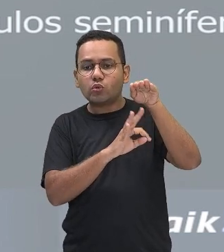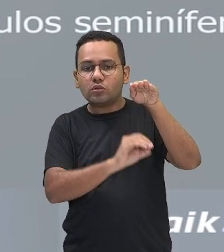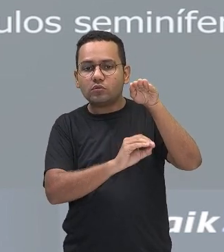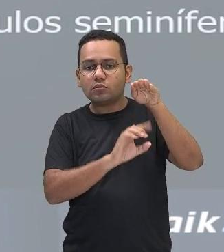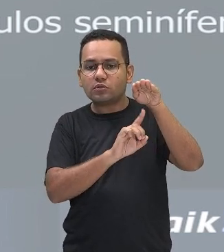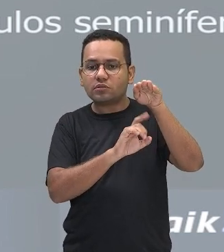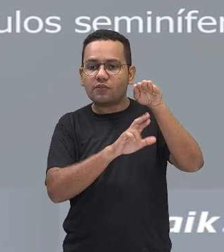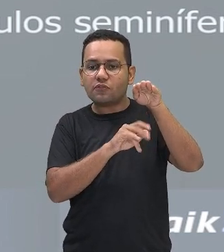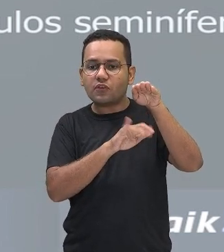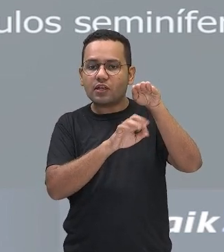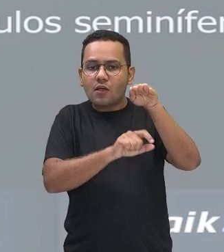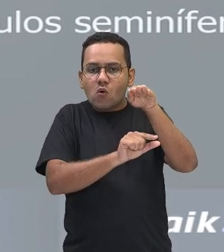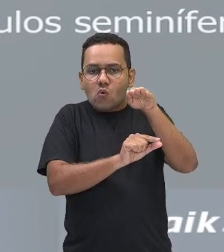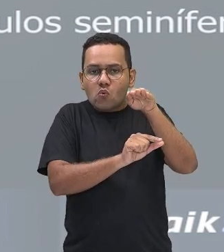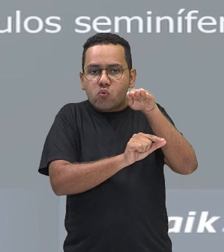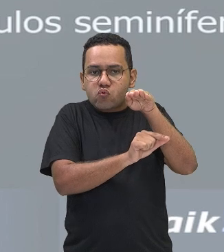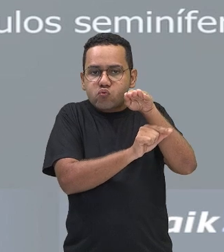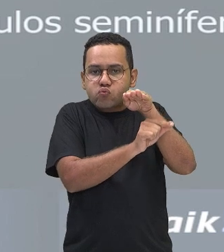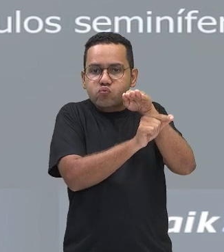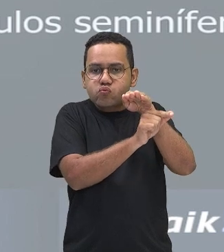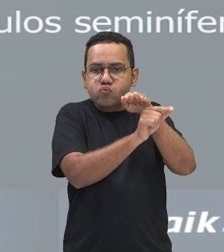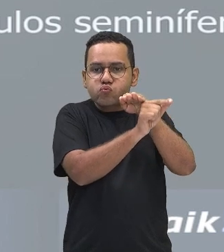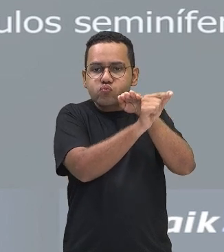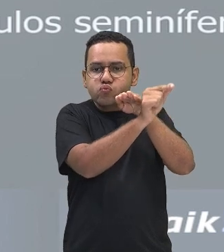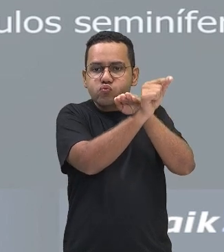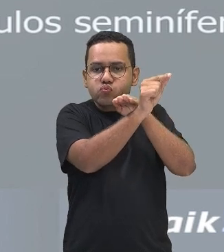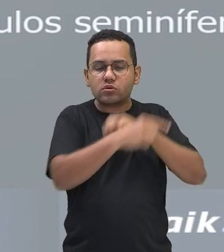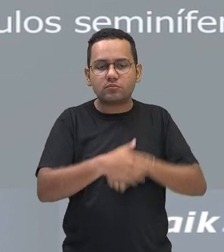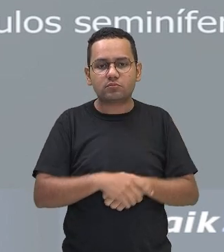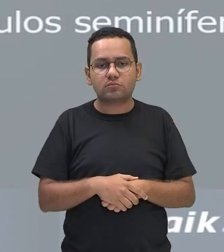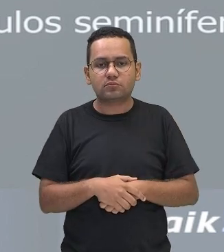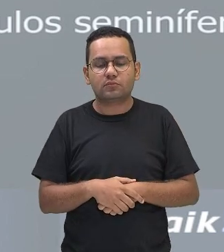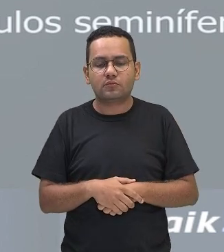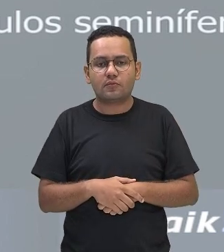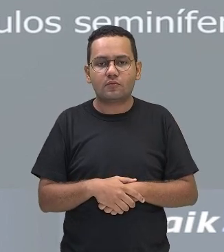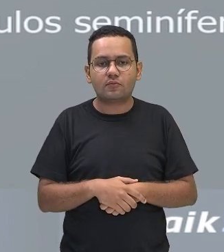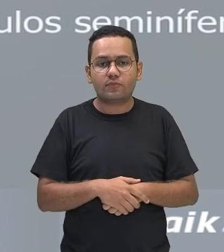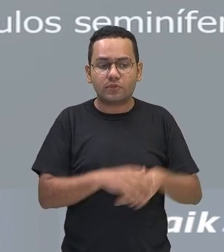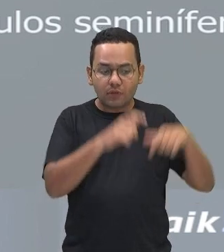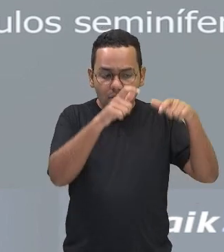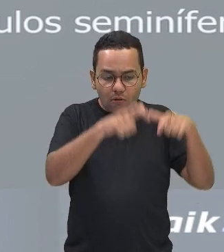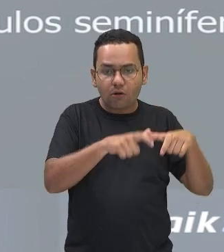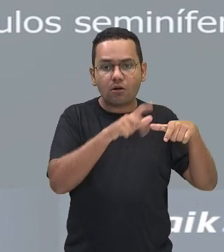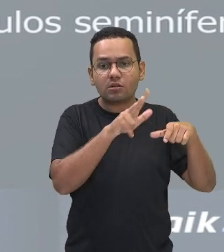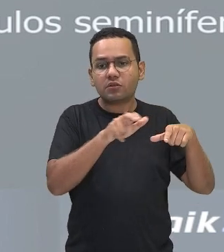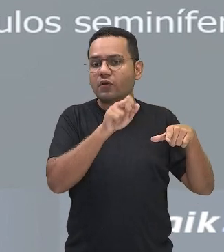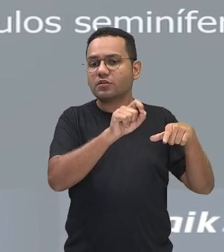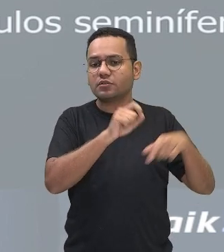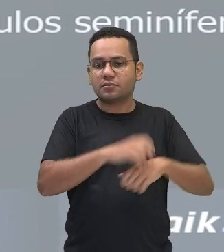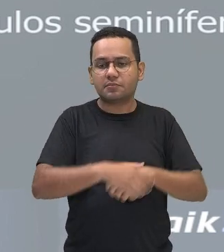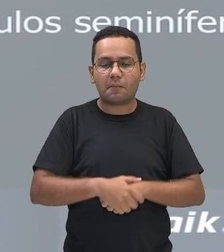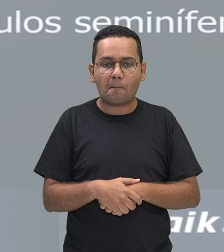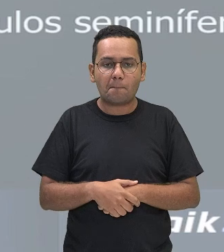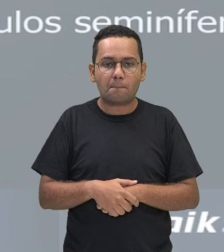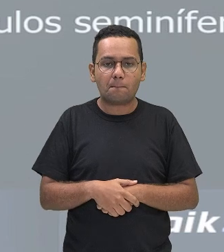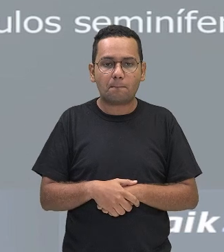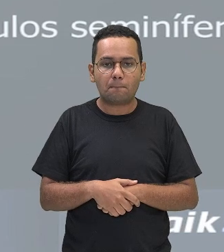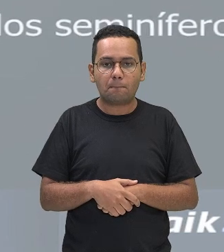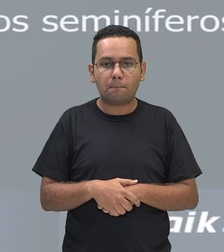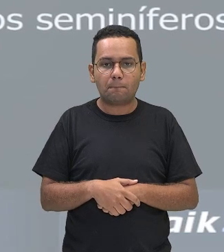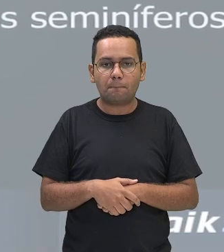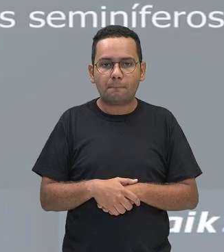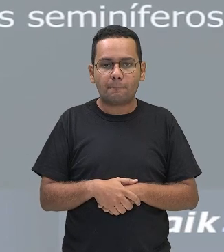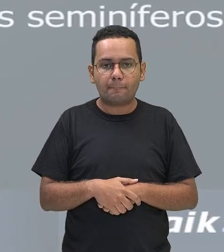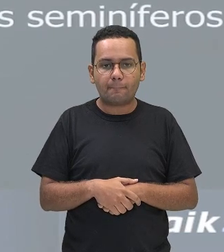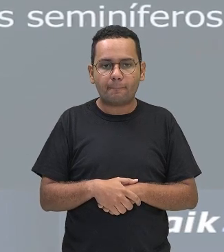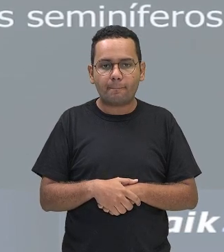ducto deferente. São os responsáveis por transportar os espermatozoides, né, o gameta masculino, até, né, passar